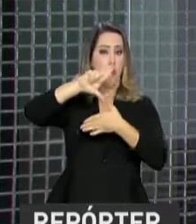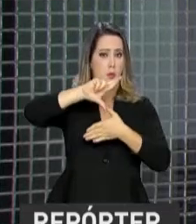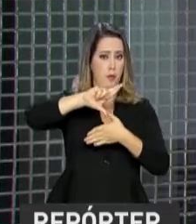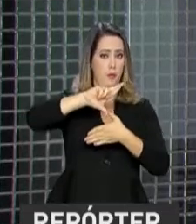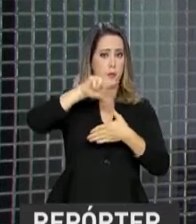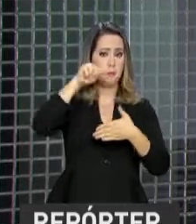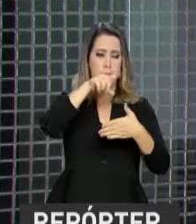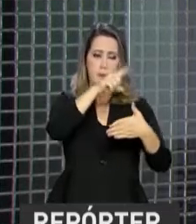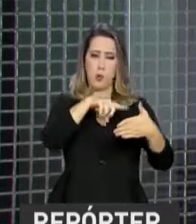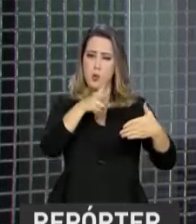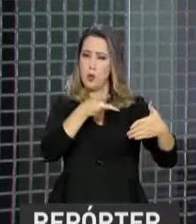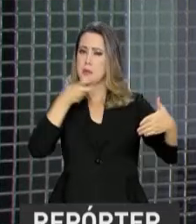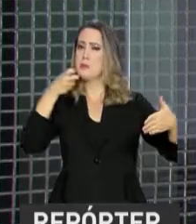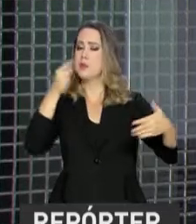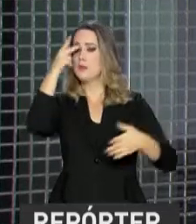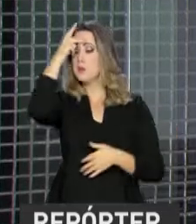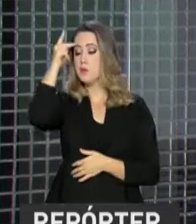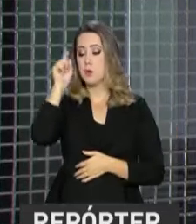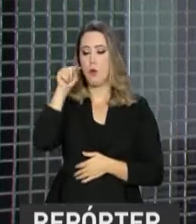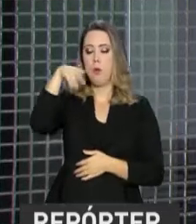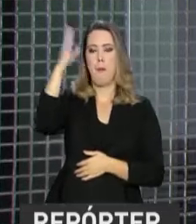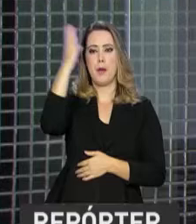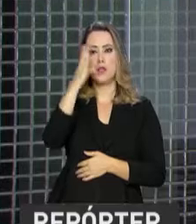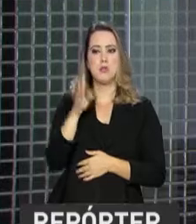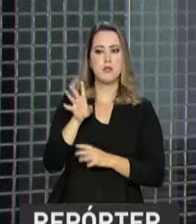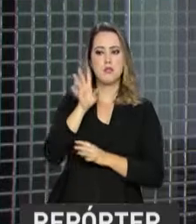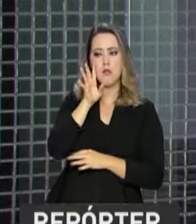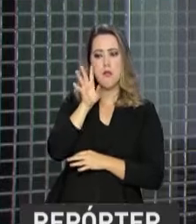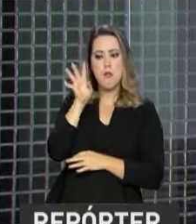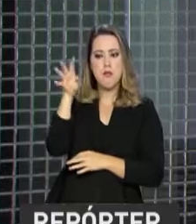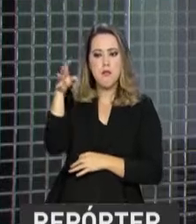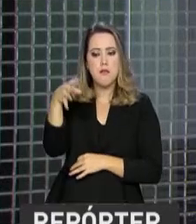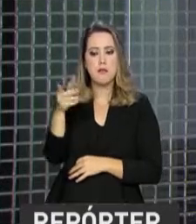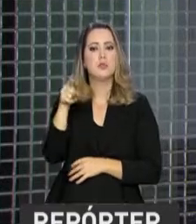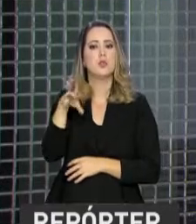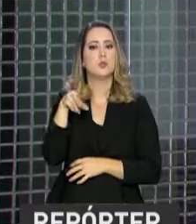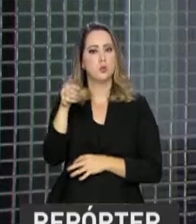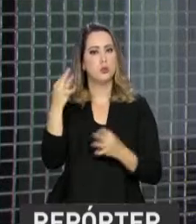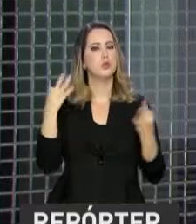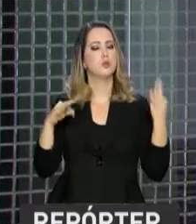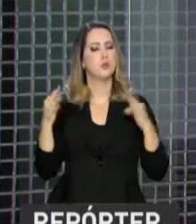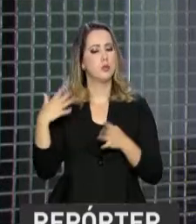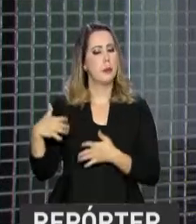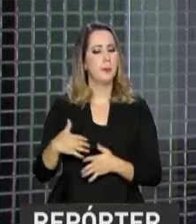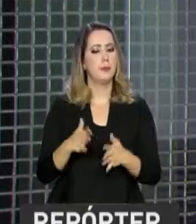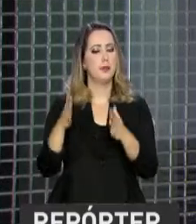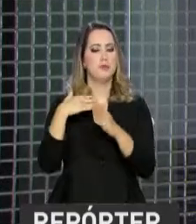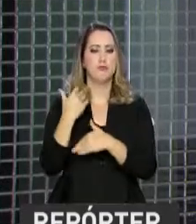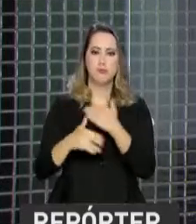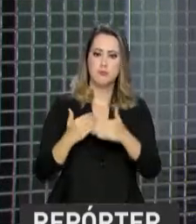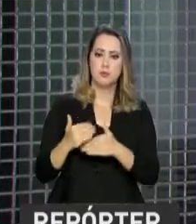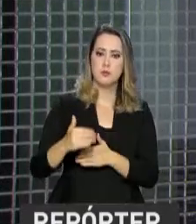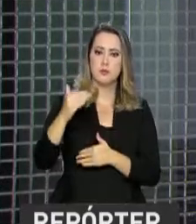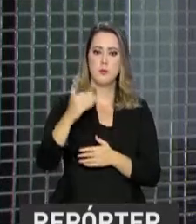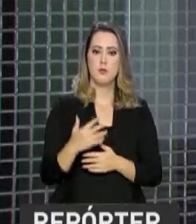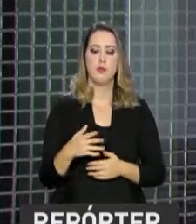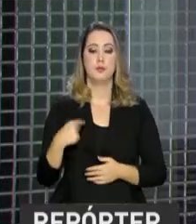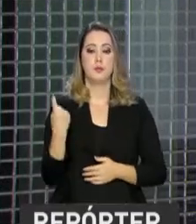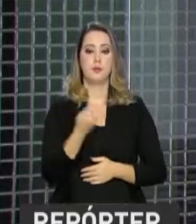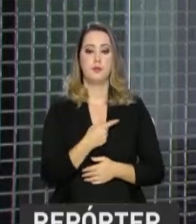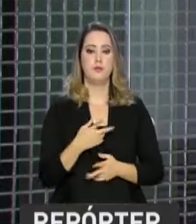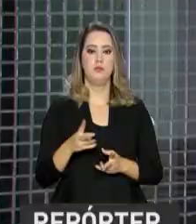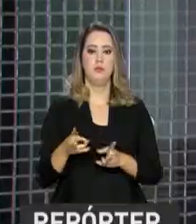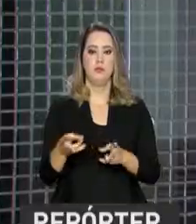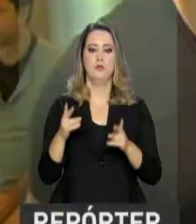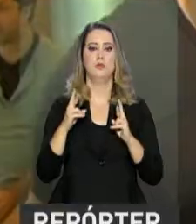reação em relação ao Brasil, por ser um país ainda que tem tudo para desenvolver no turismo, temos um caminho enorme pela frente, então a